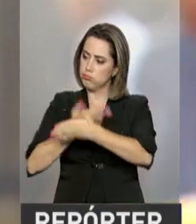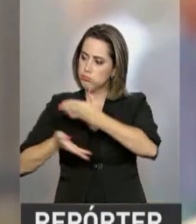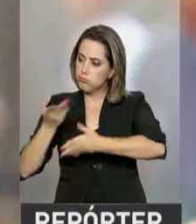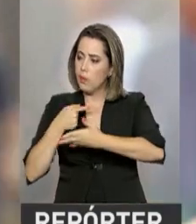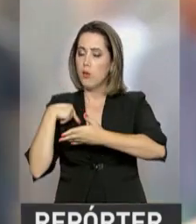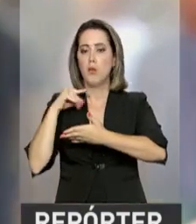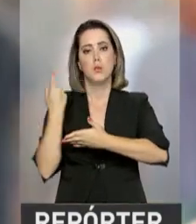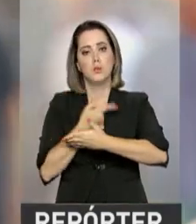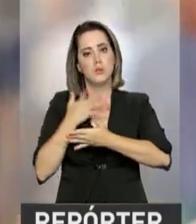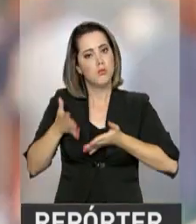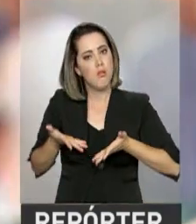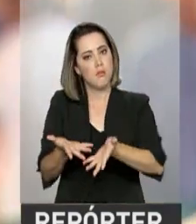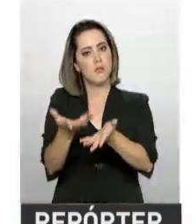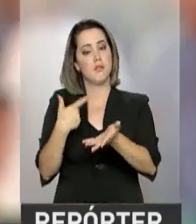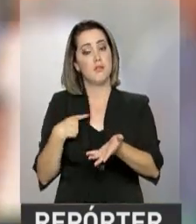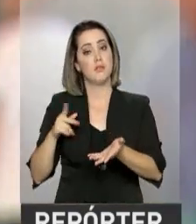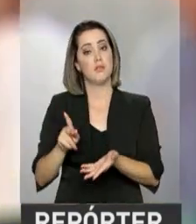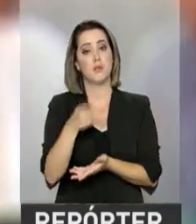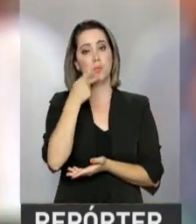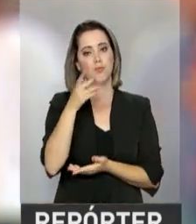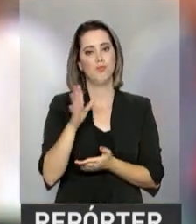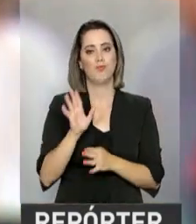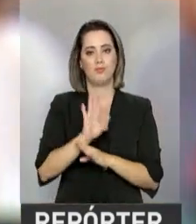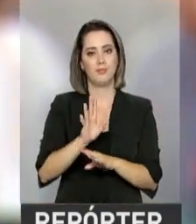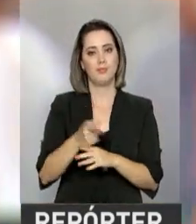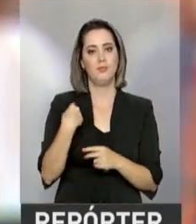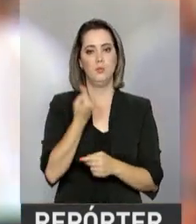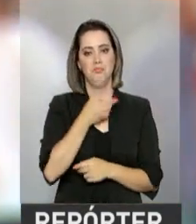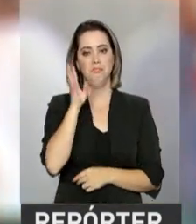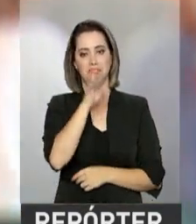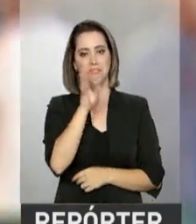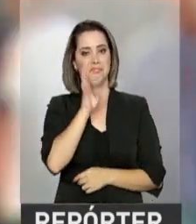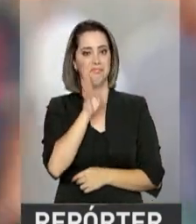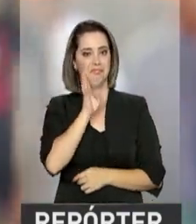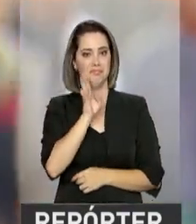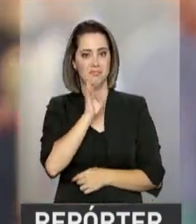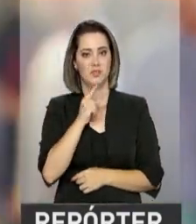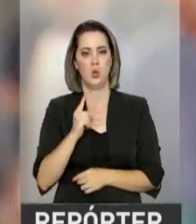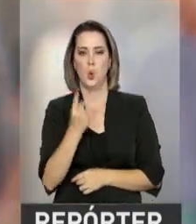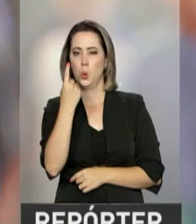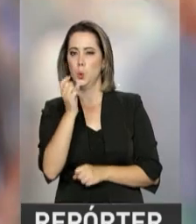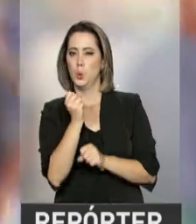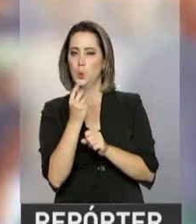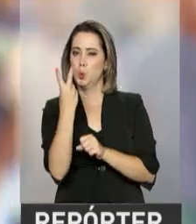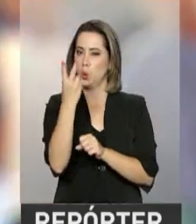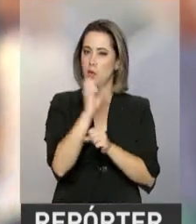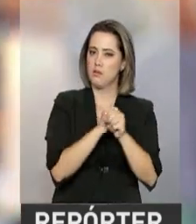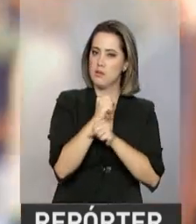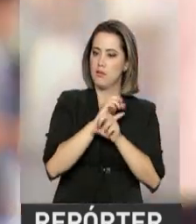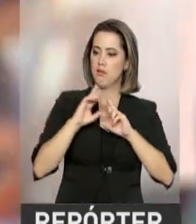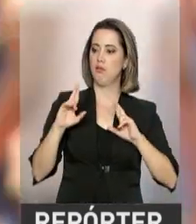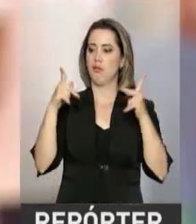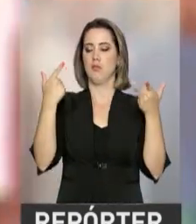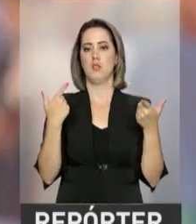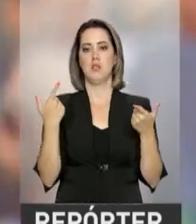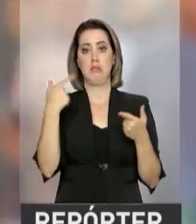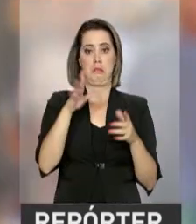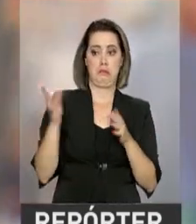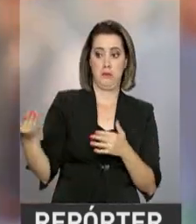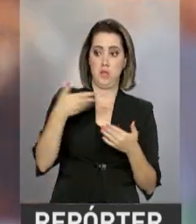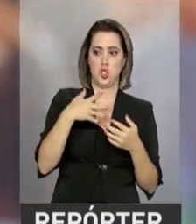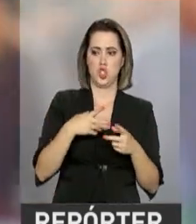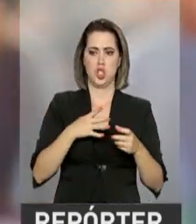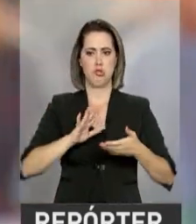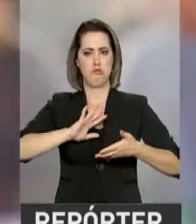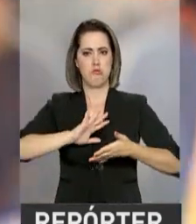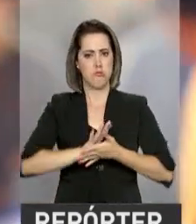gente tenta sempre enfatizar bastante. Então, é bem legal e a gente consegue ver durante 1 ou 2 anos essa diferença. Alguns vêm bem agressivos,